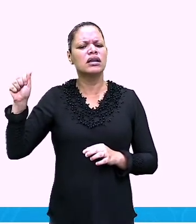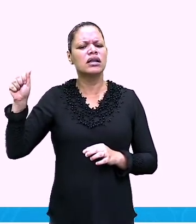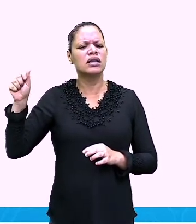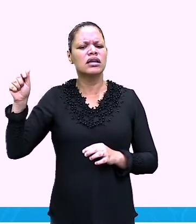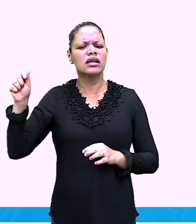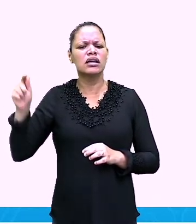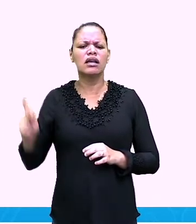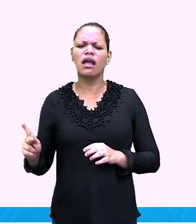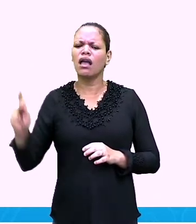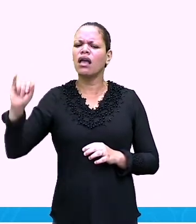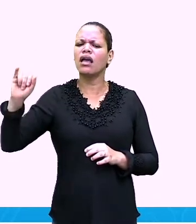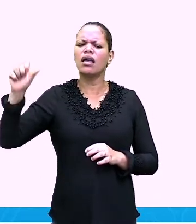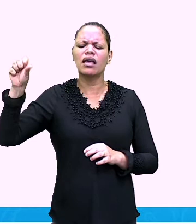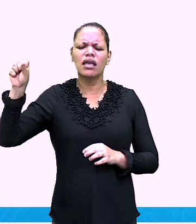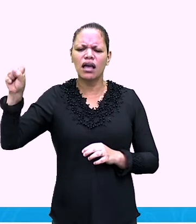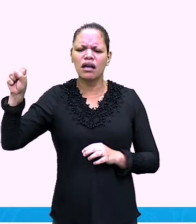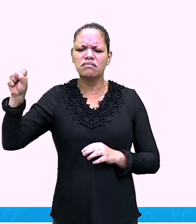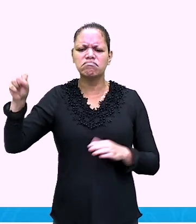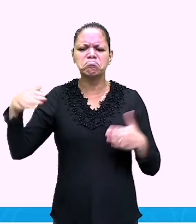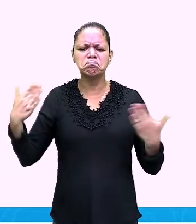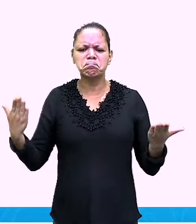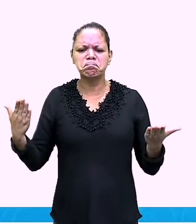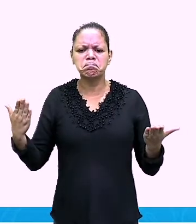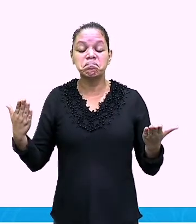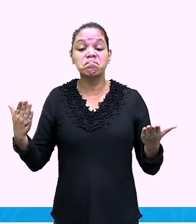tem um acentinho no O? Então, é a palavra